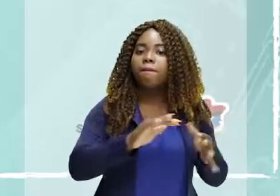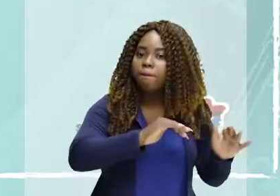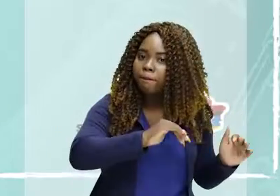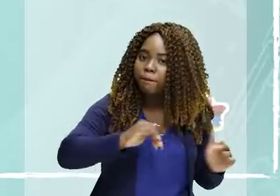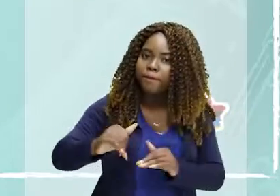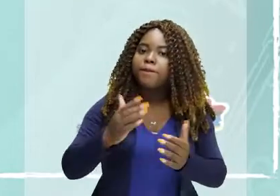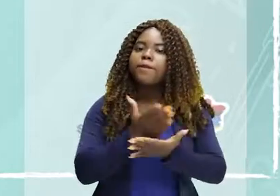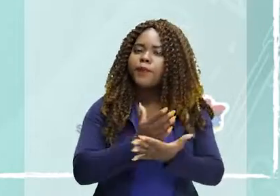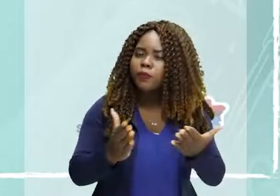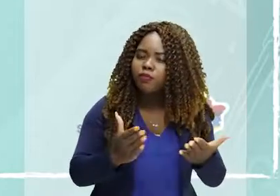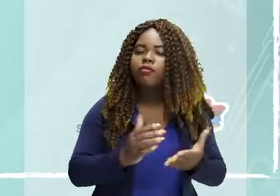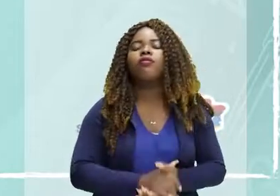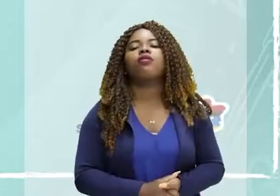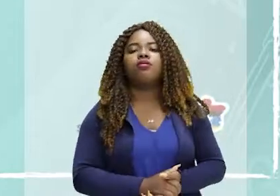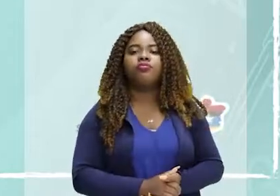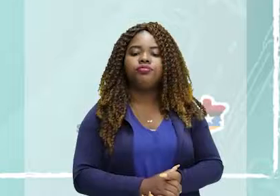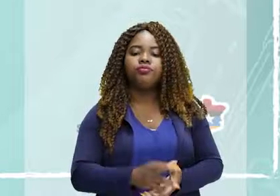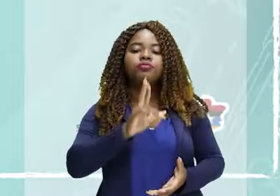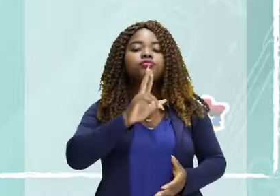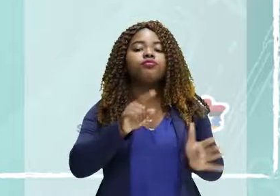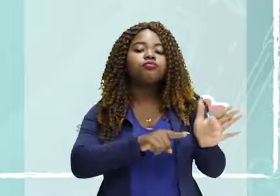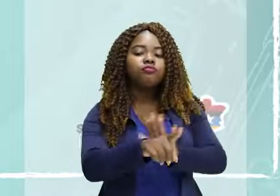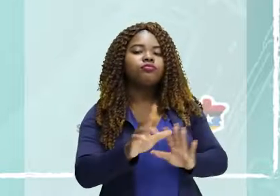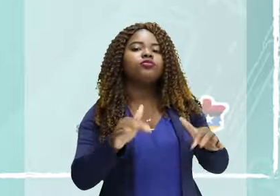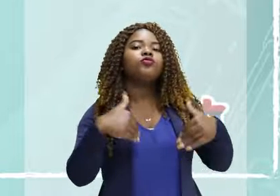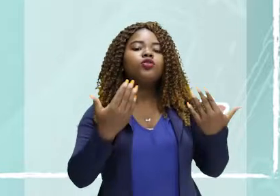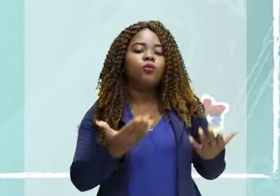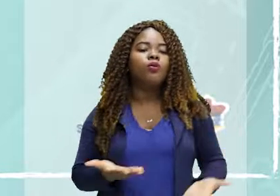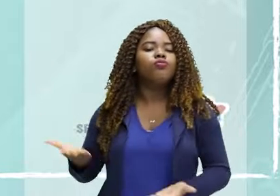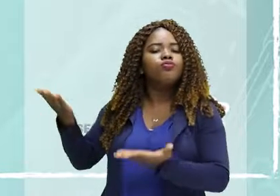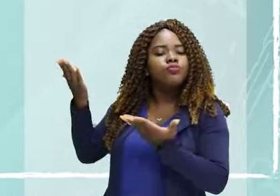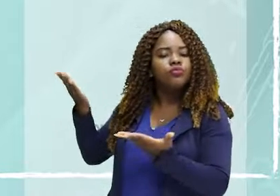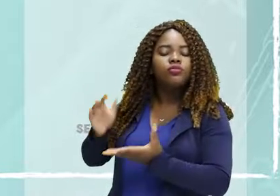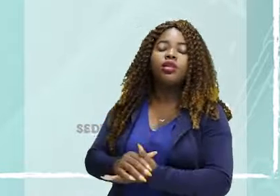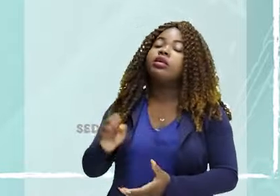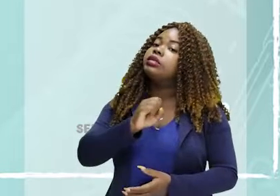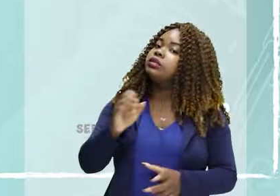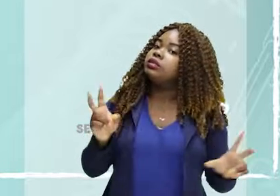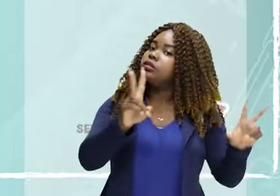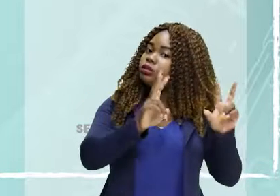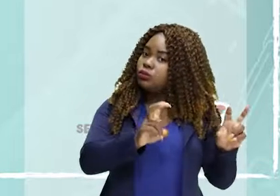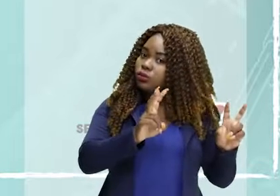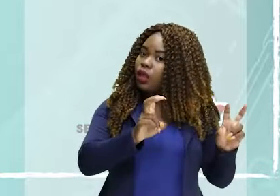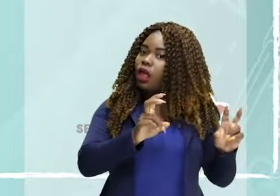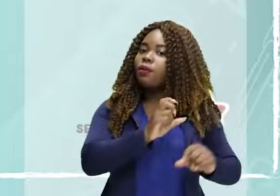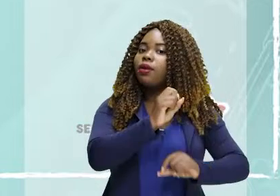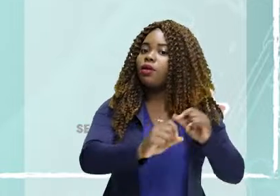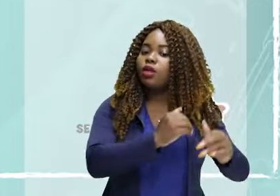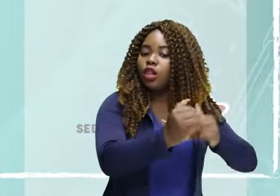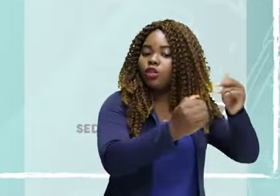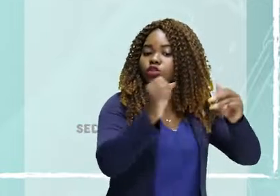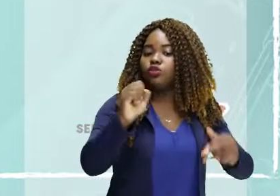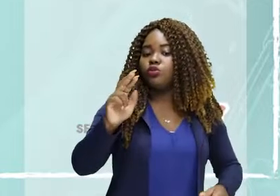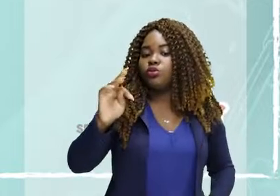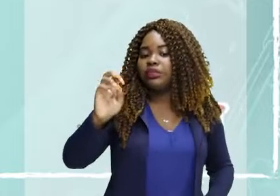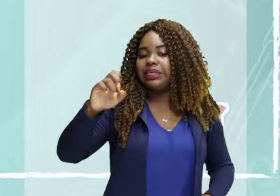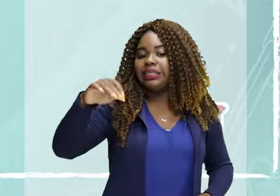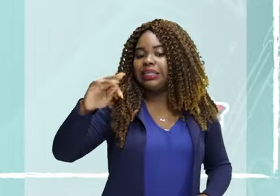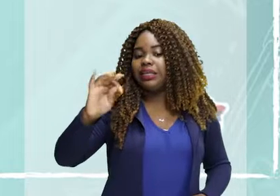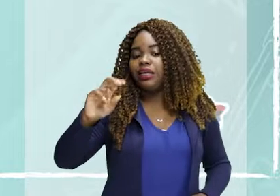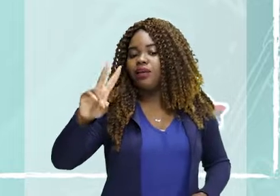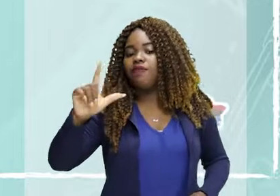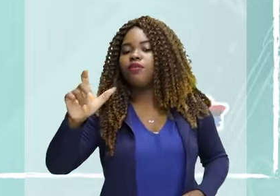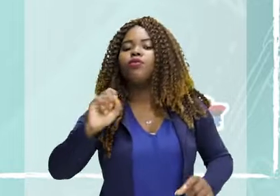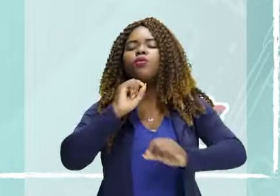hoje respondendo primeiramente a essa pergunta. Se o assunto é desenvolvimento sustentável, a gente precisa perguntar, mas afinal